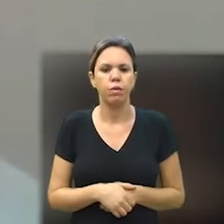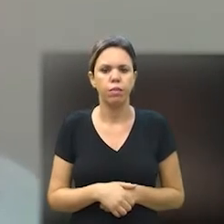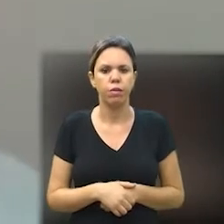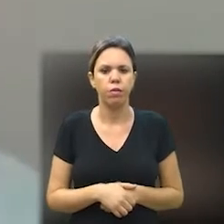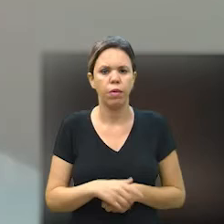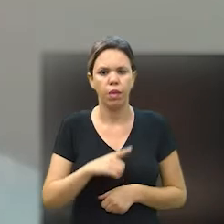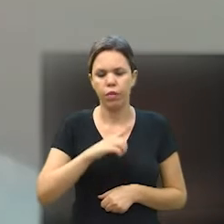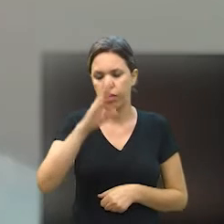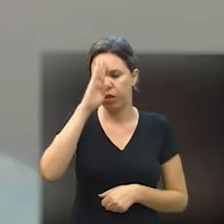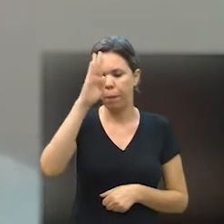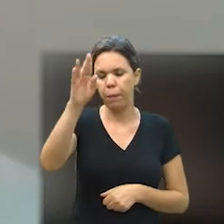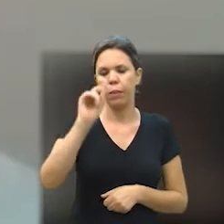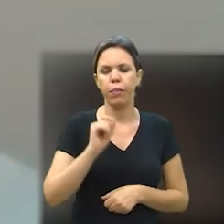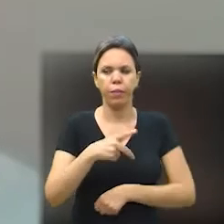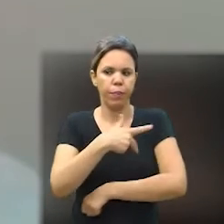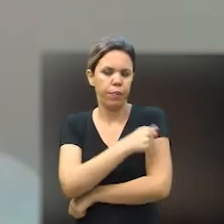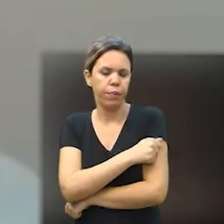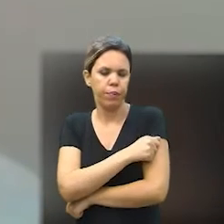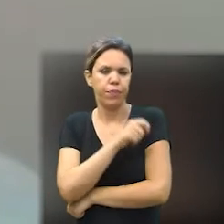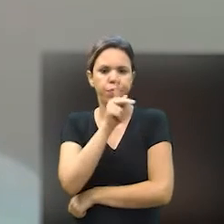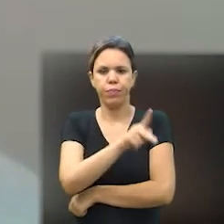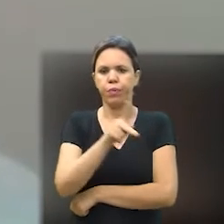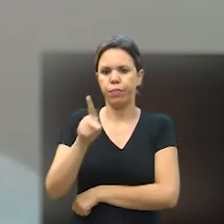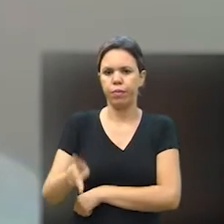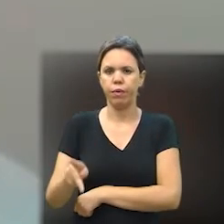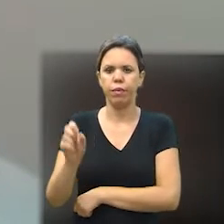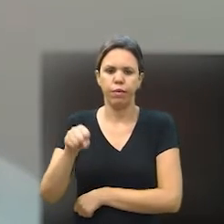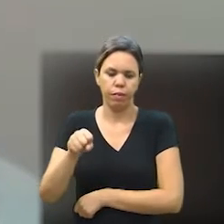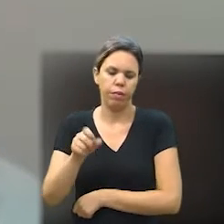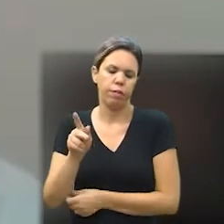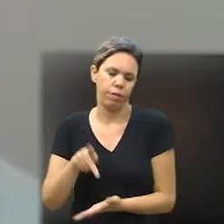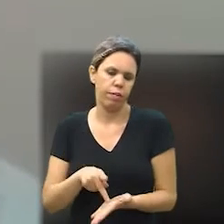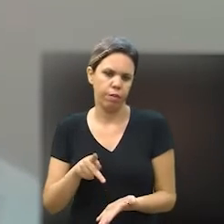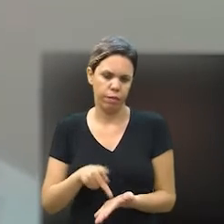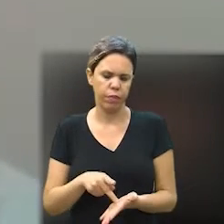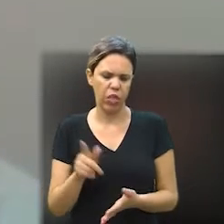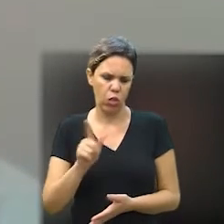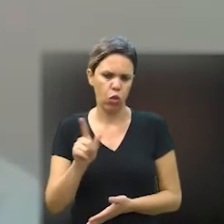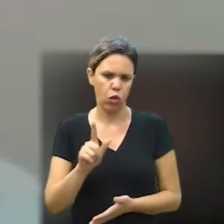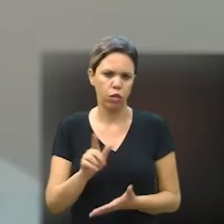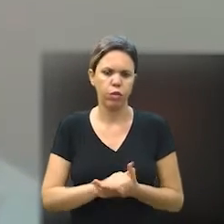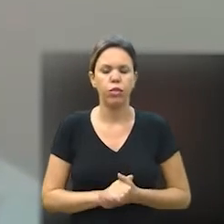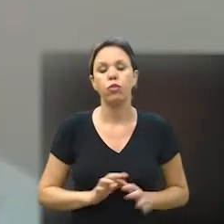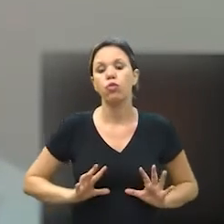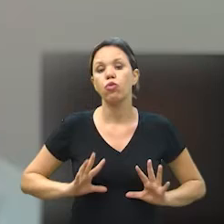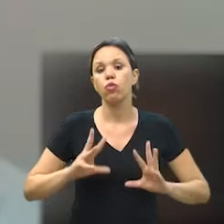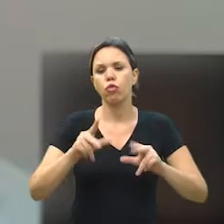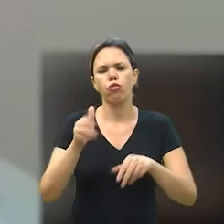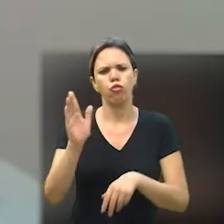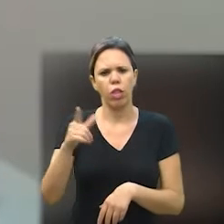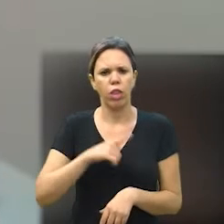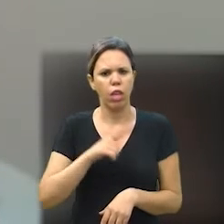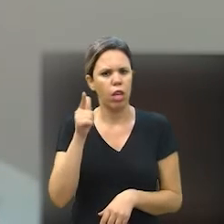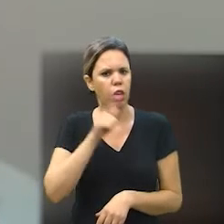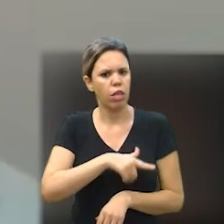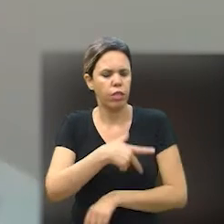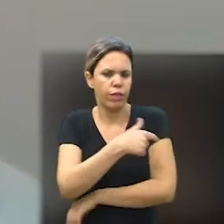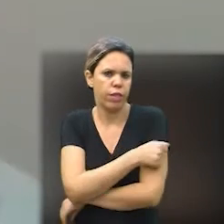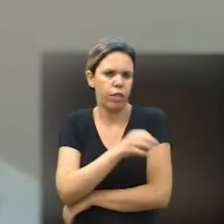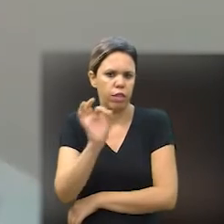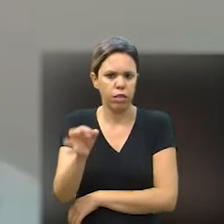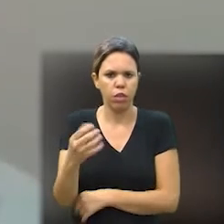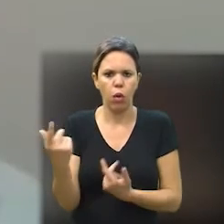deveria ser prioritário a vacinação de professores? Sem dúvida nenhuma, não tenho dúvida. Todos já deveriam estar sendo vacinados,